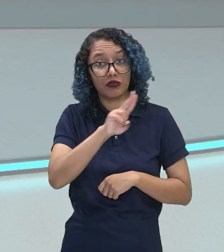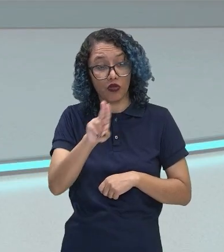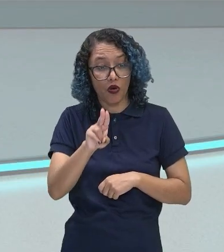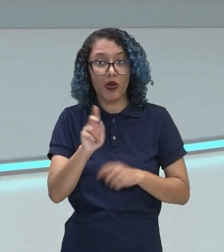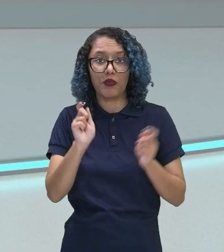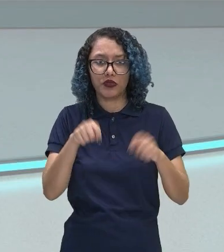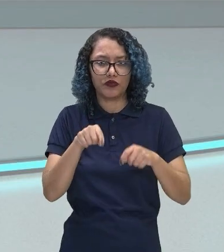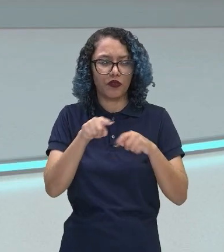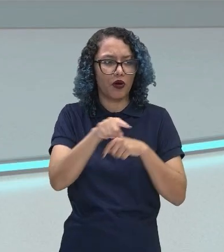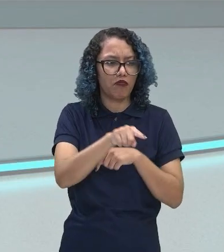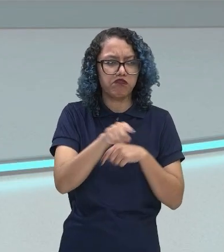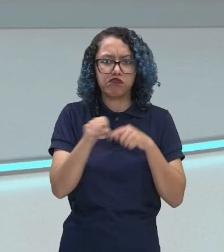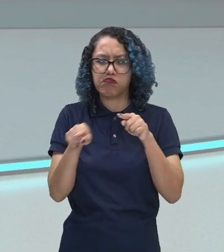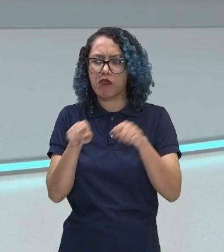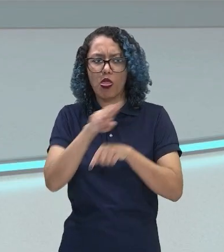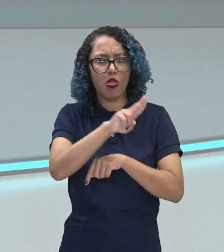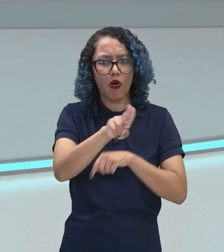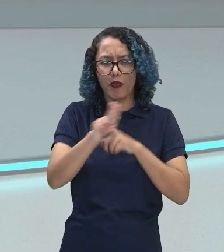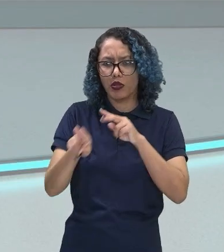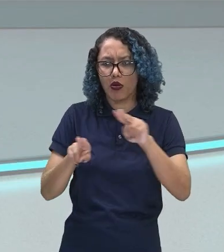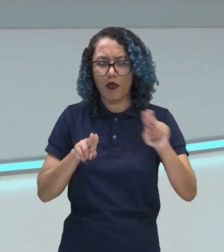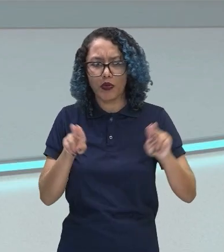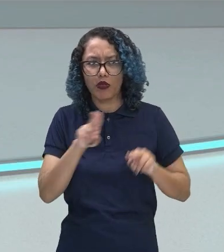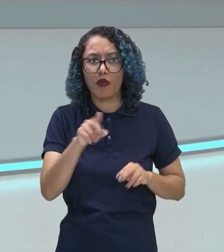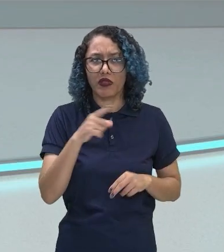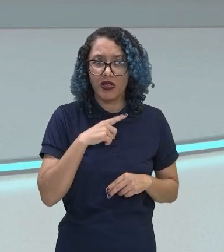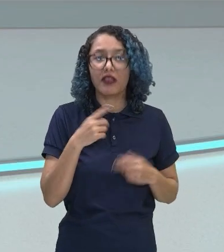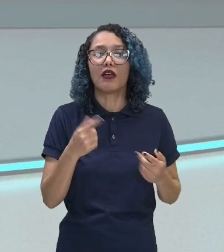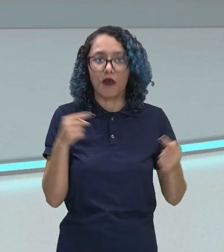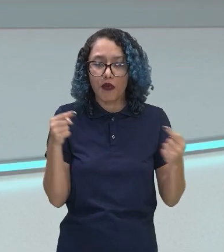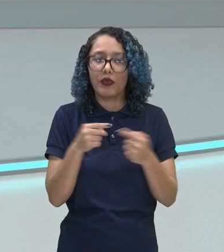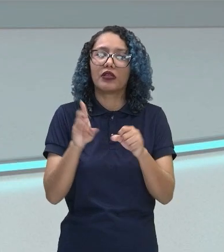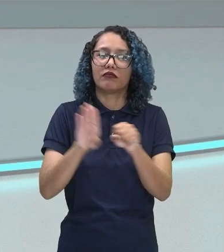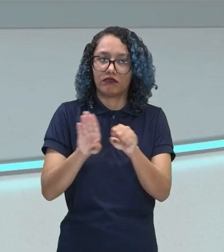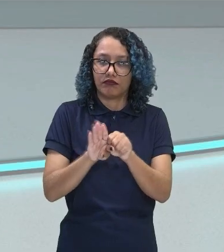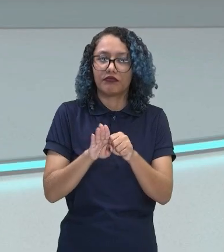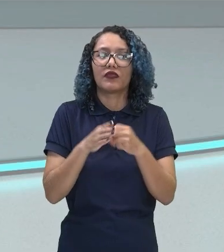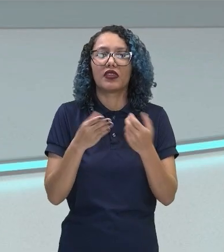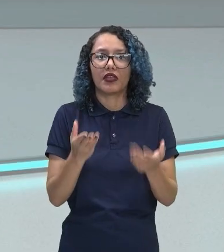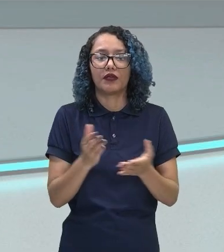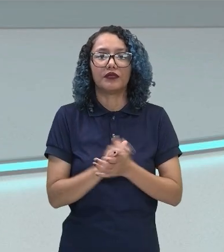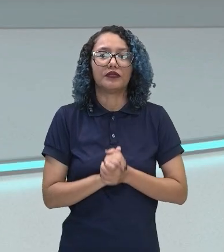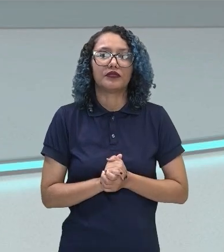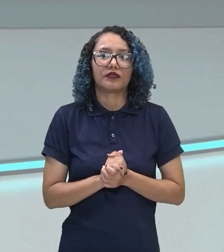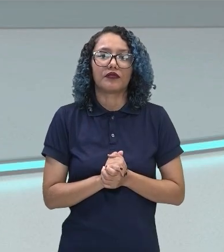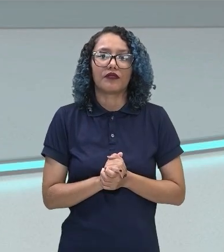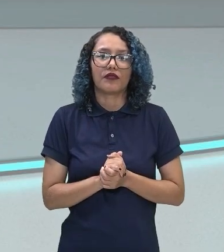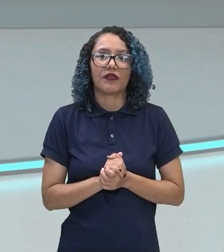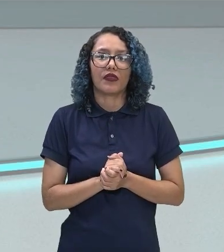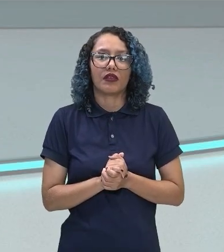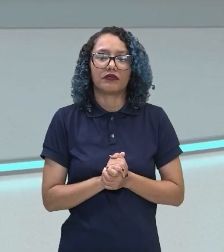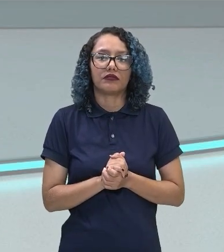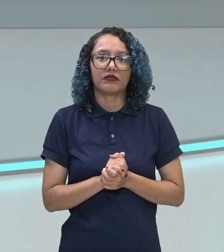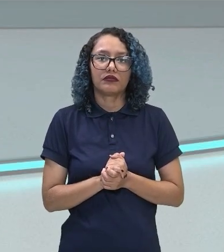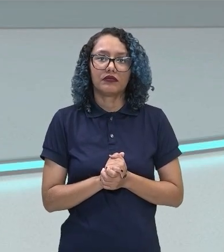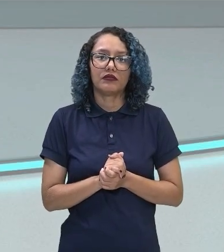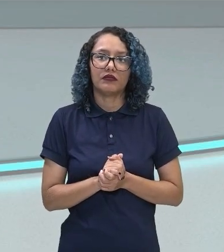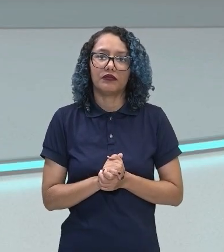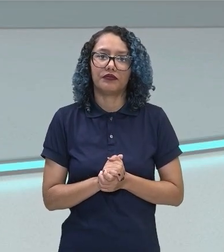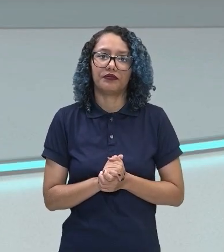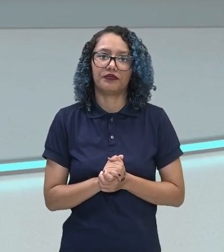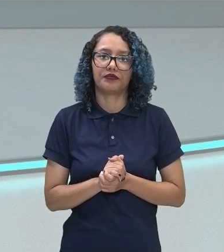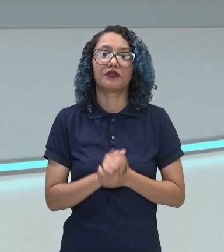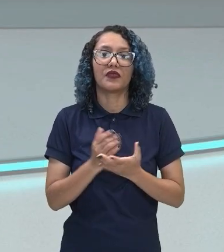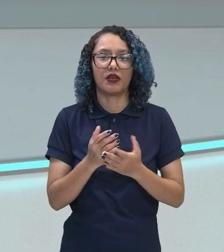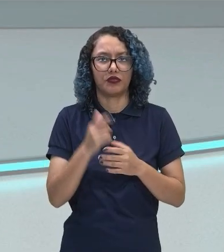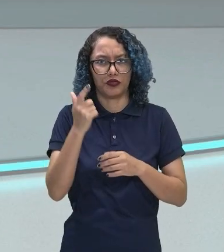para isso, é um substantivo, tá? Uma informação que vocês viram se repetir aqui ao longo desses exemplos, né? A abreviação